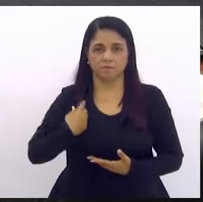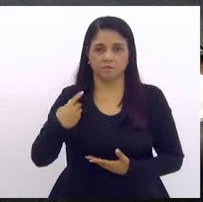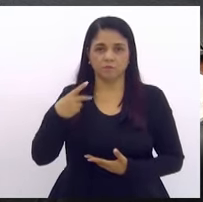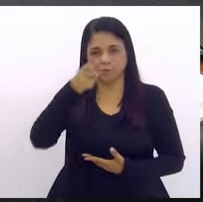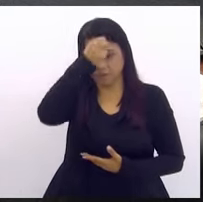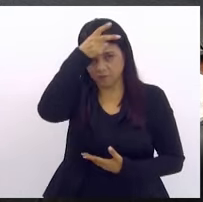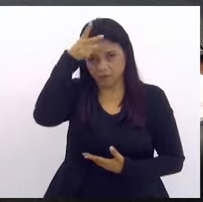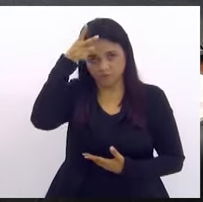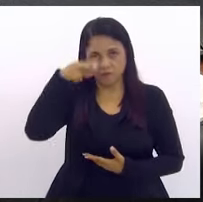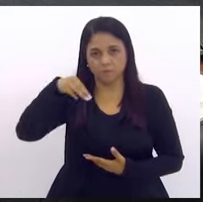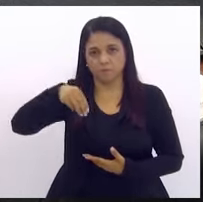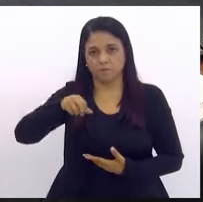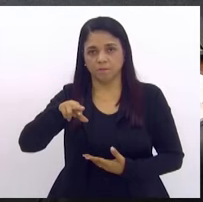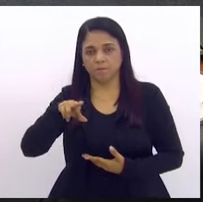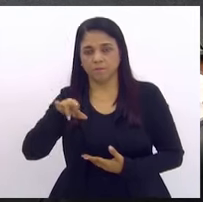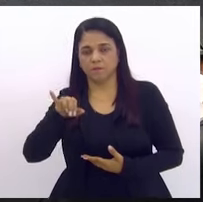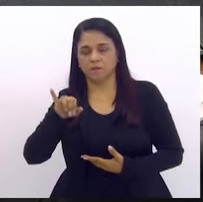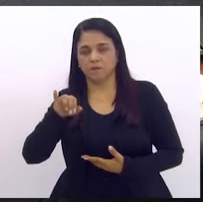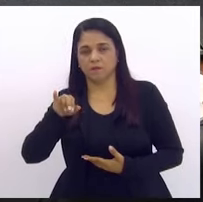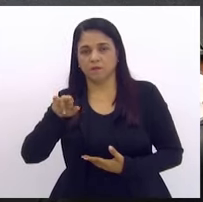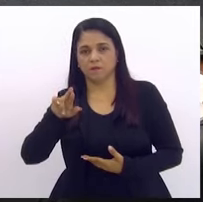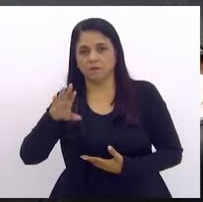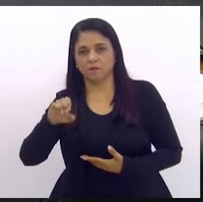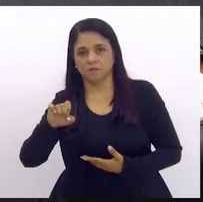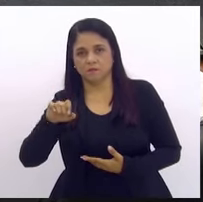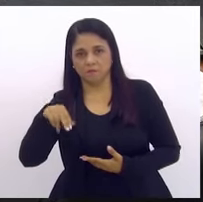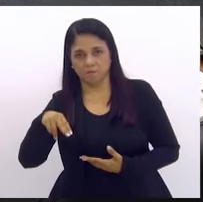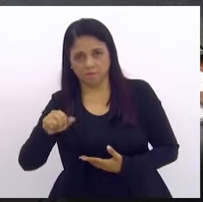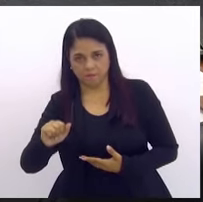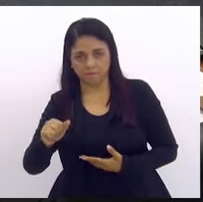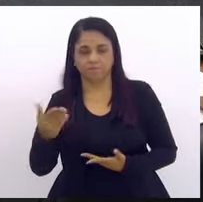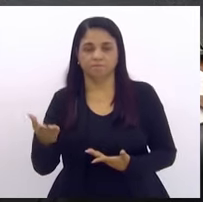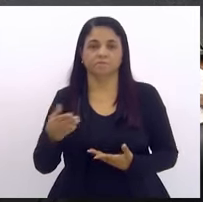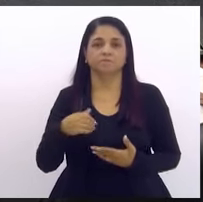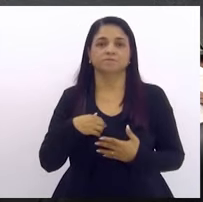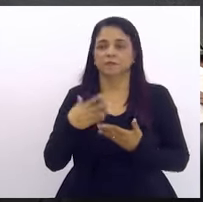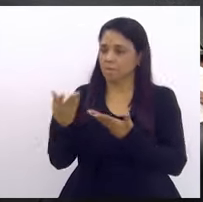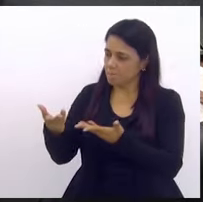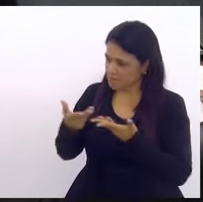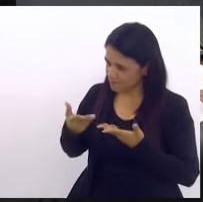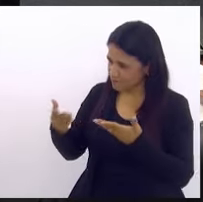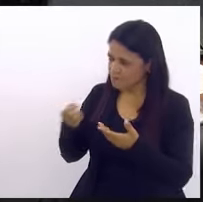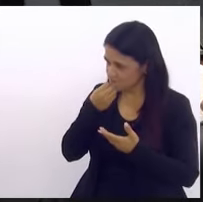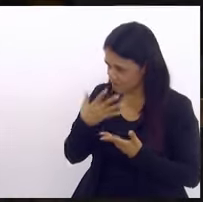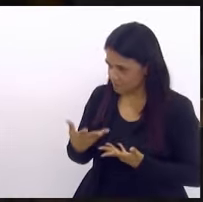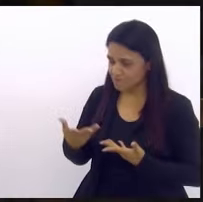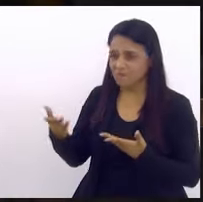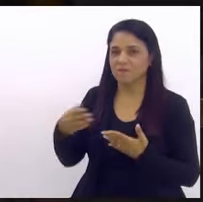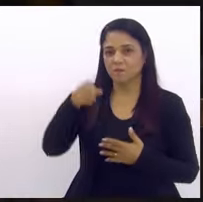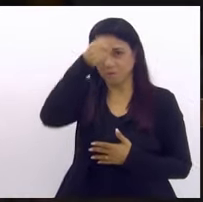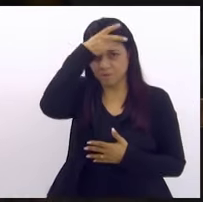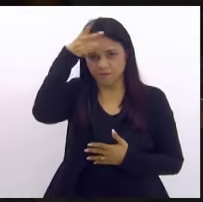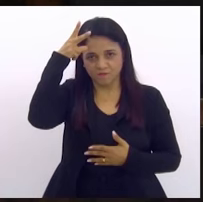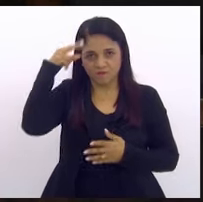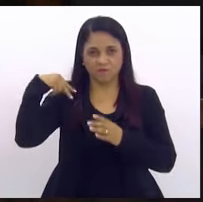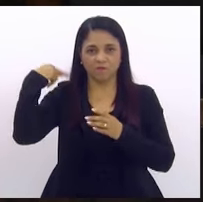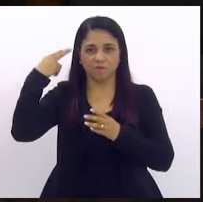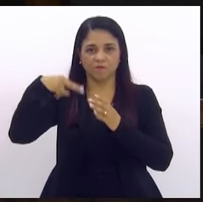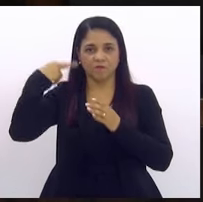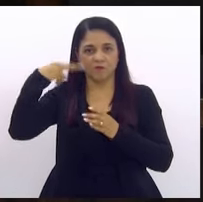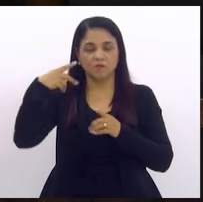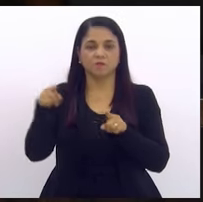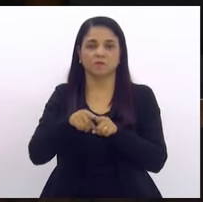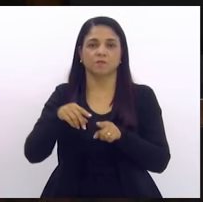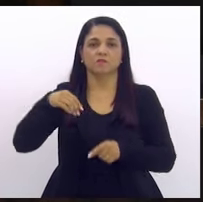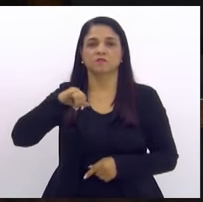a gente hoje na casa. Seja bem-vindo, Clovinho. Obrigado, bem-vindo, prefeito, vereador Genesi também,